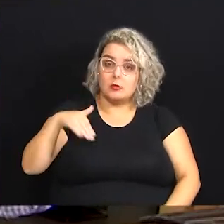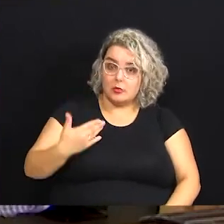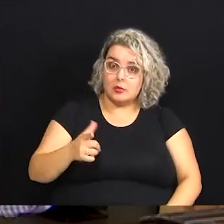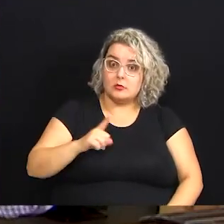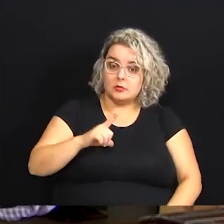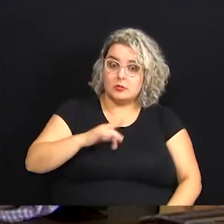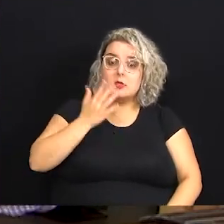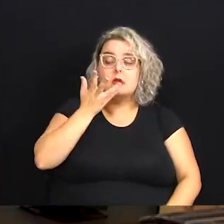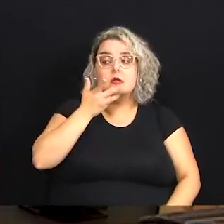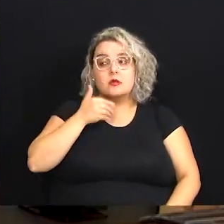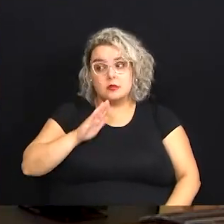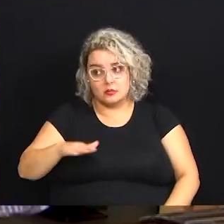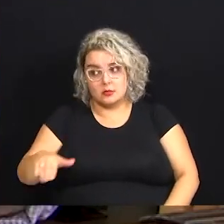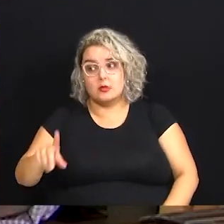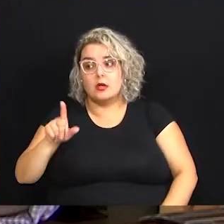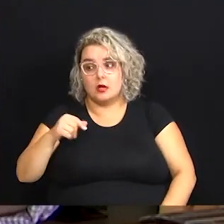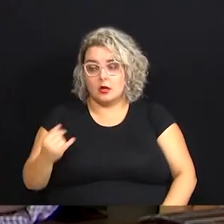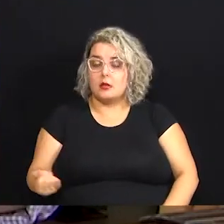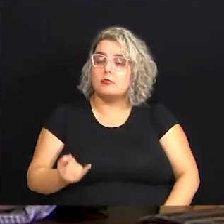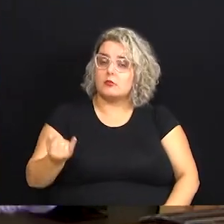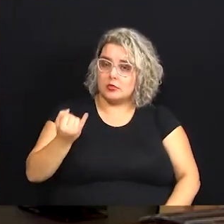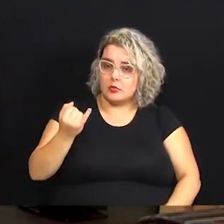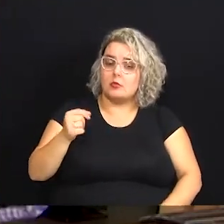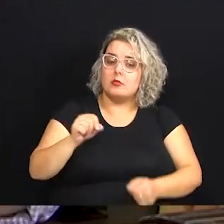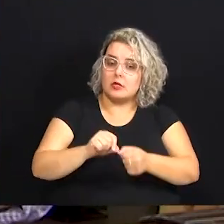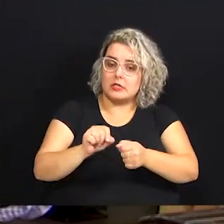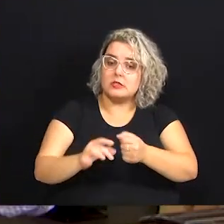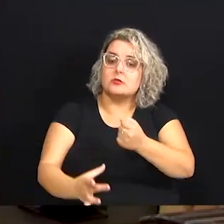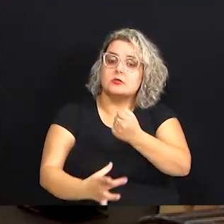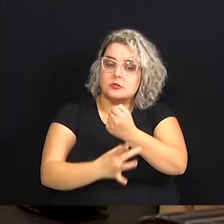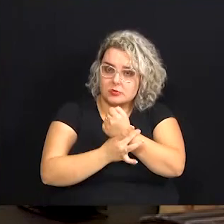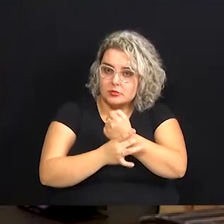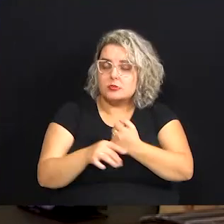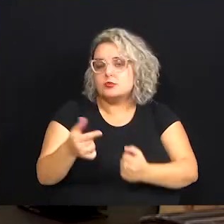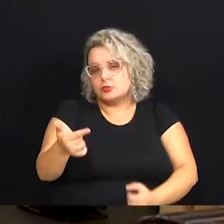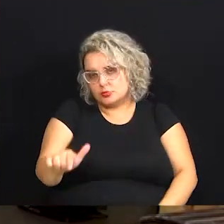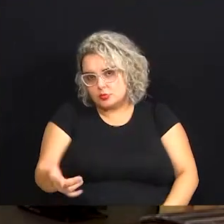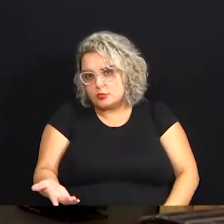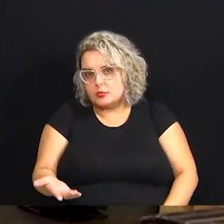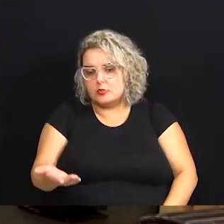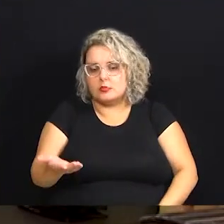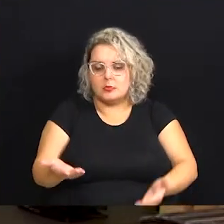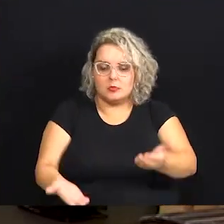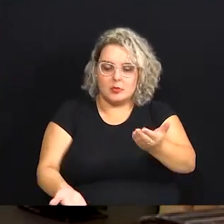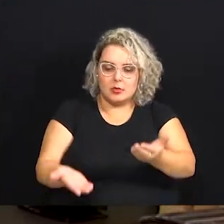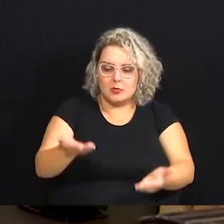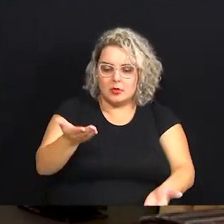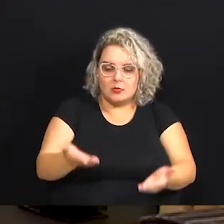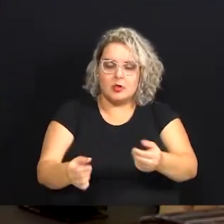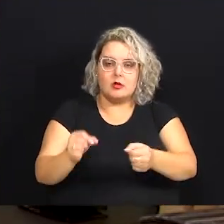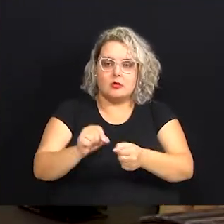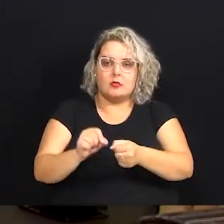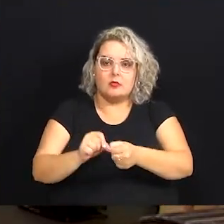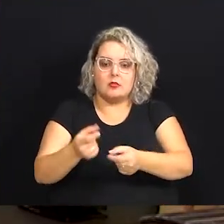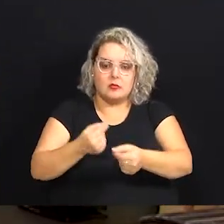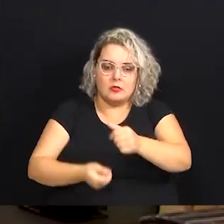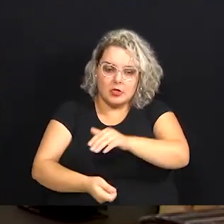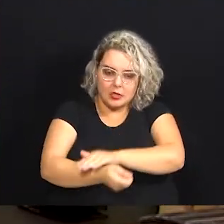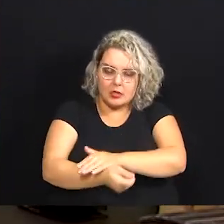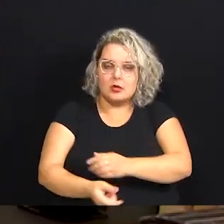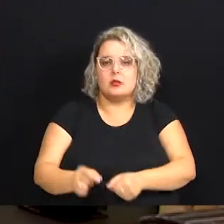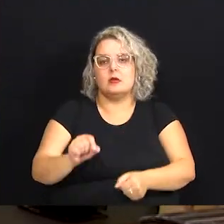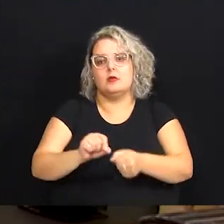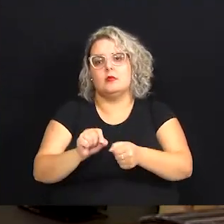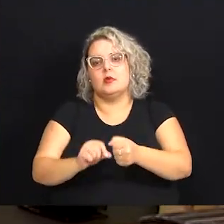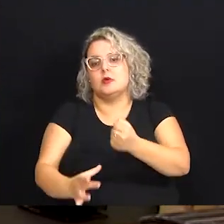tem crianças pequenas, é importante você fazer um seguro e, de novo, vai balanceando, faz um investimento e faz um